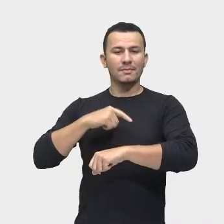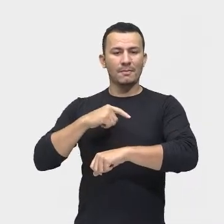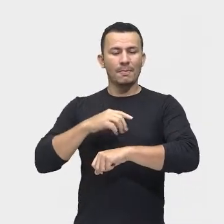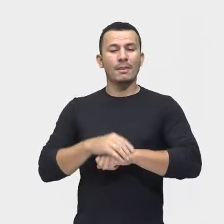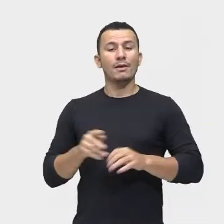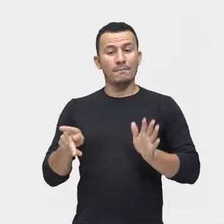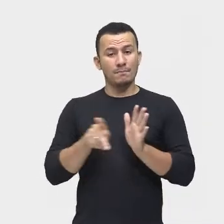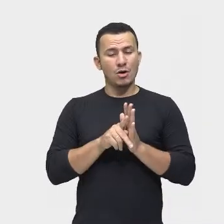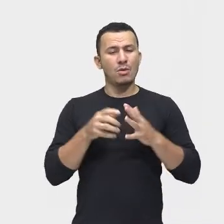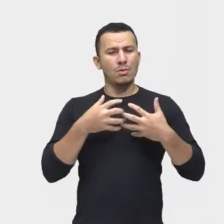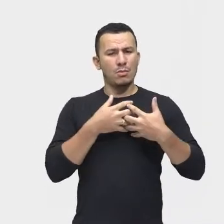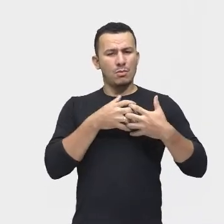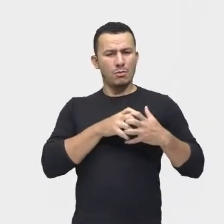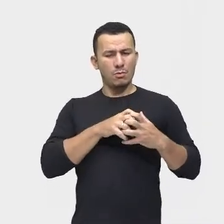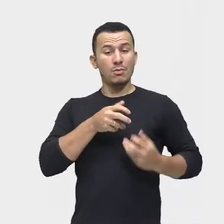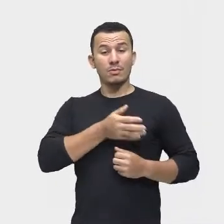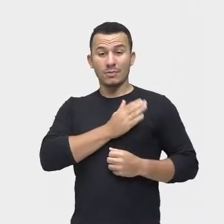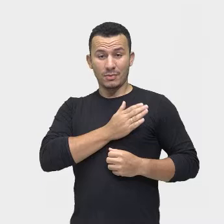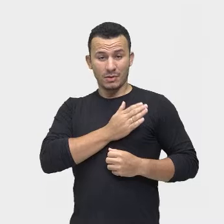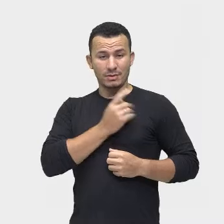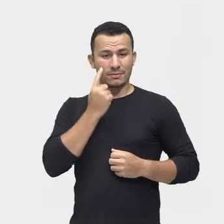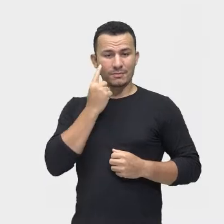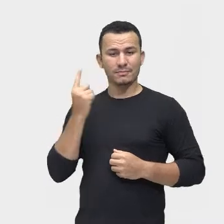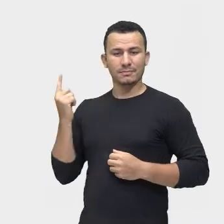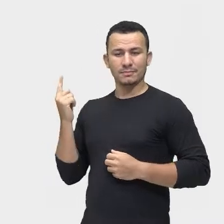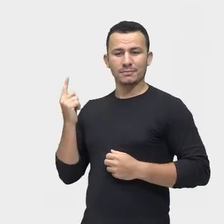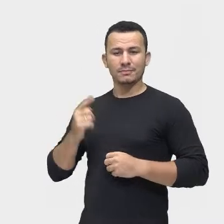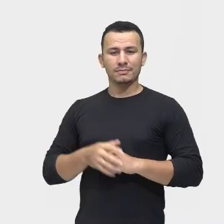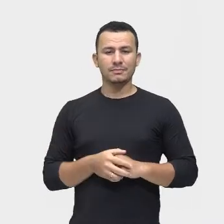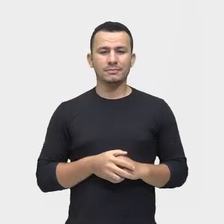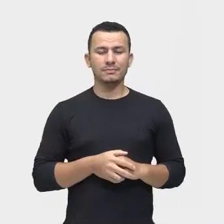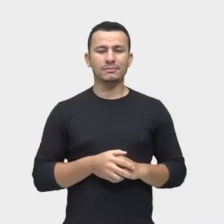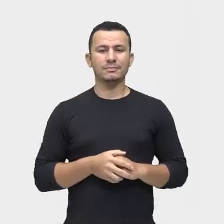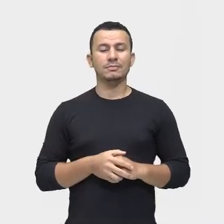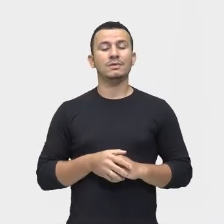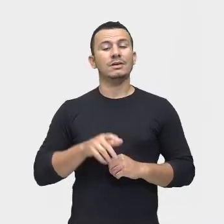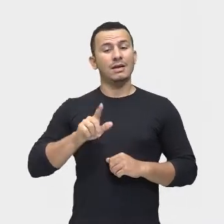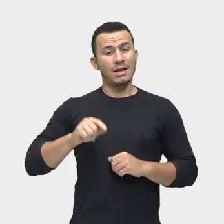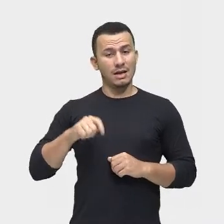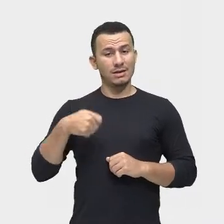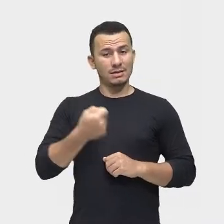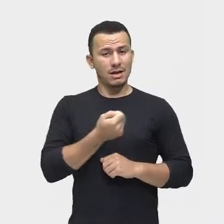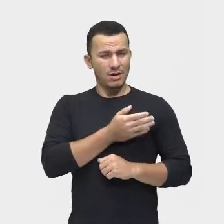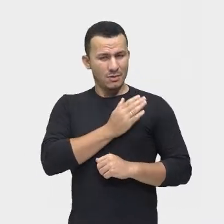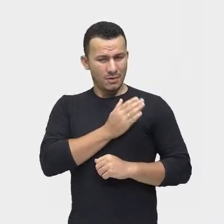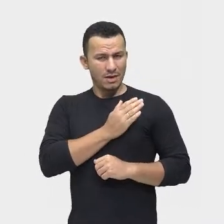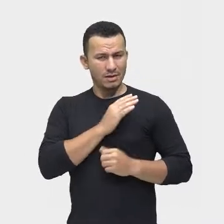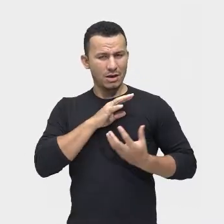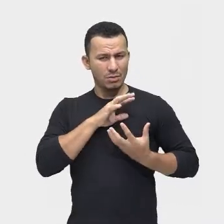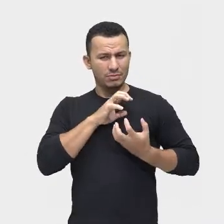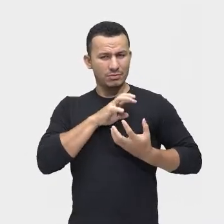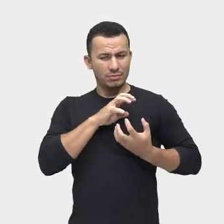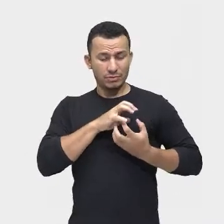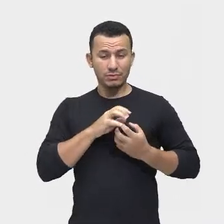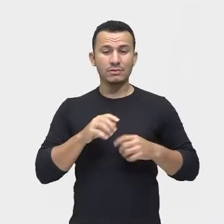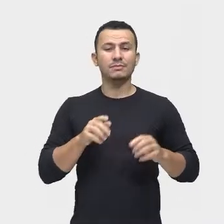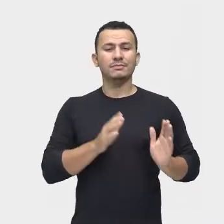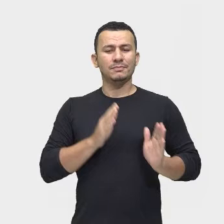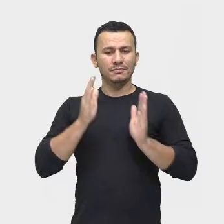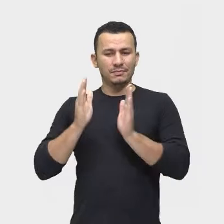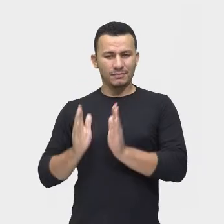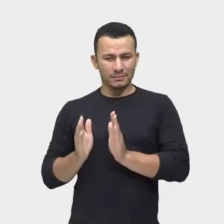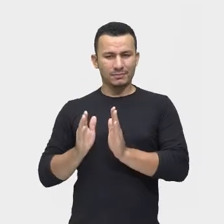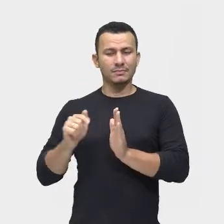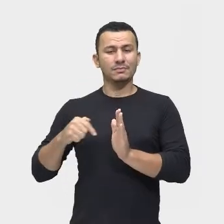estriado cardíaco, o músculo aqui, ó, representado pelo coração. O músculo